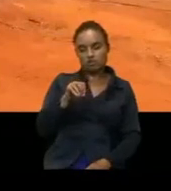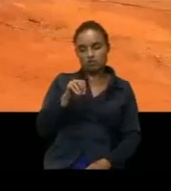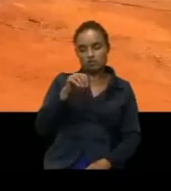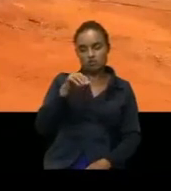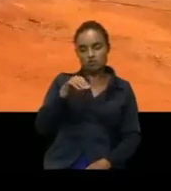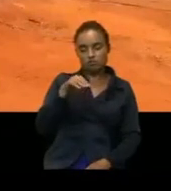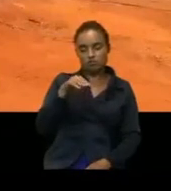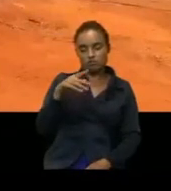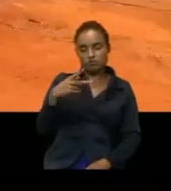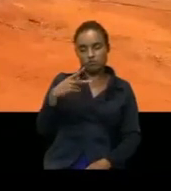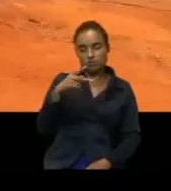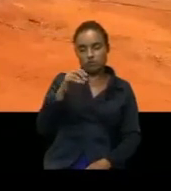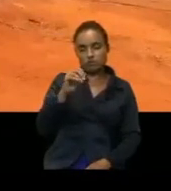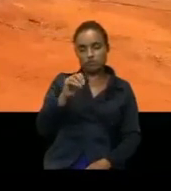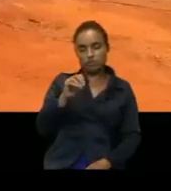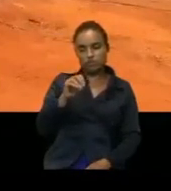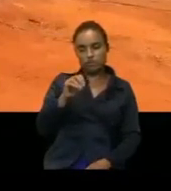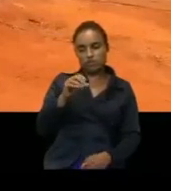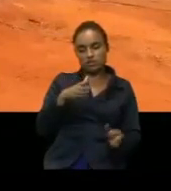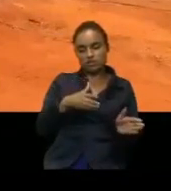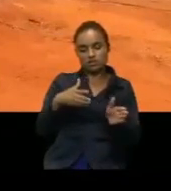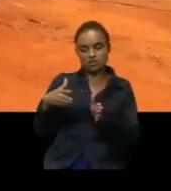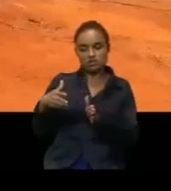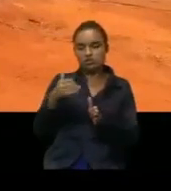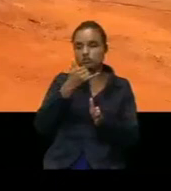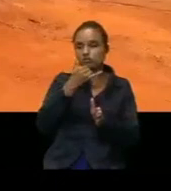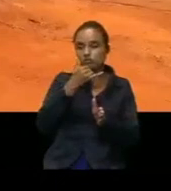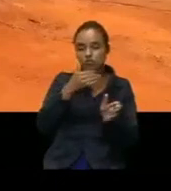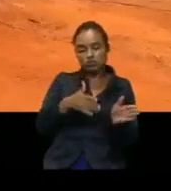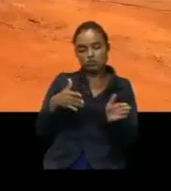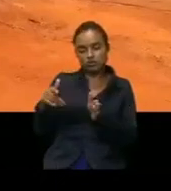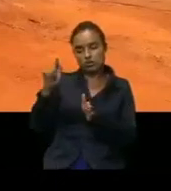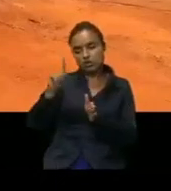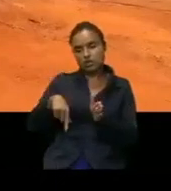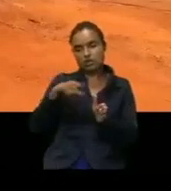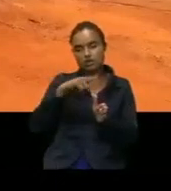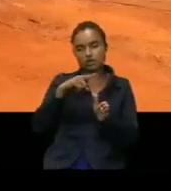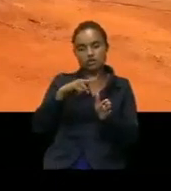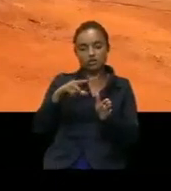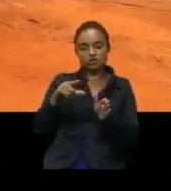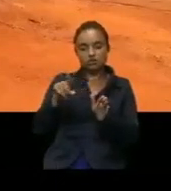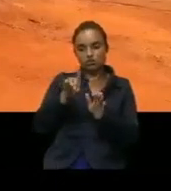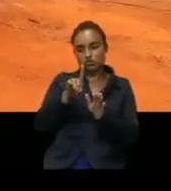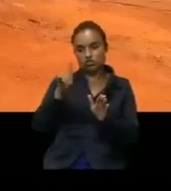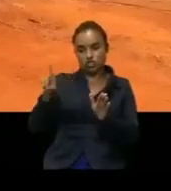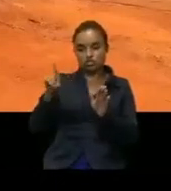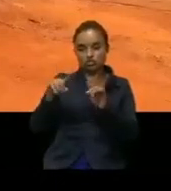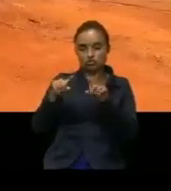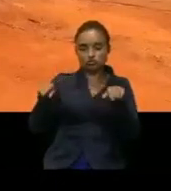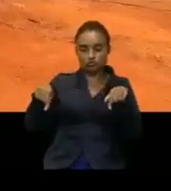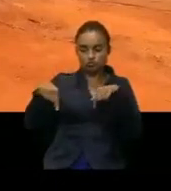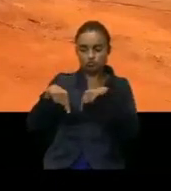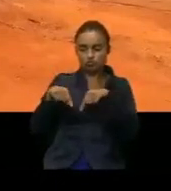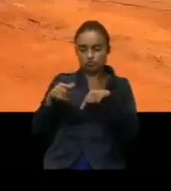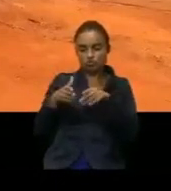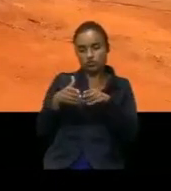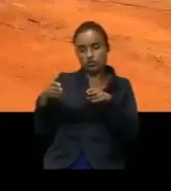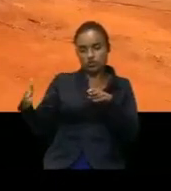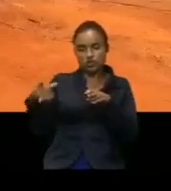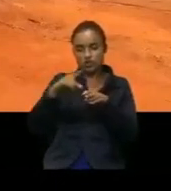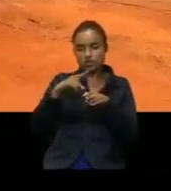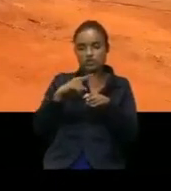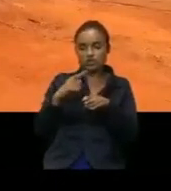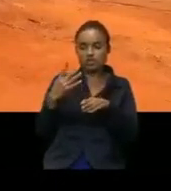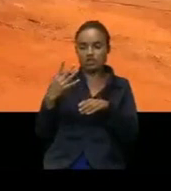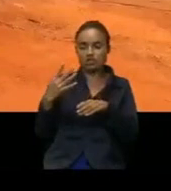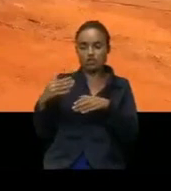direito, começando pelo lado direito, ali a gente tem um portão da entrada da obra com 4 metros, tá? Se eu não me engano, ali tem até mais